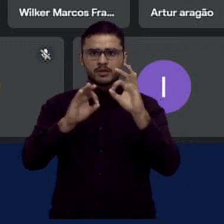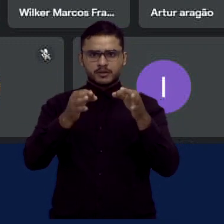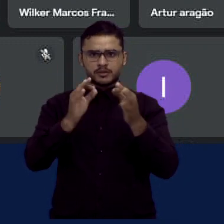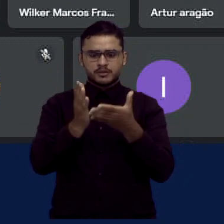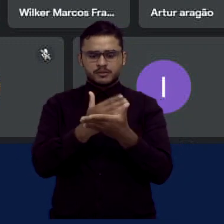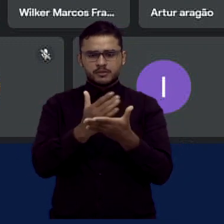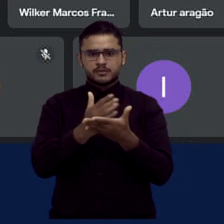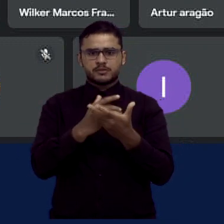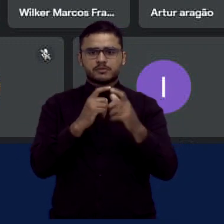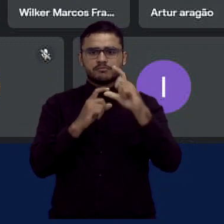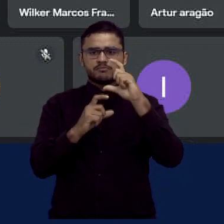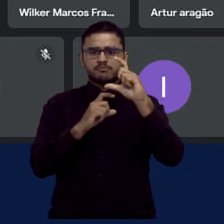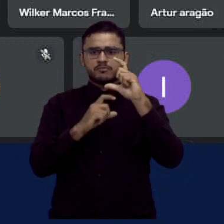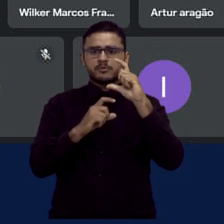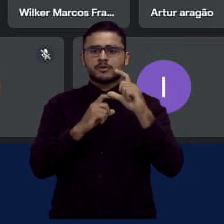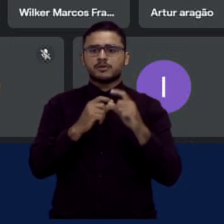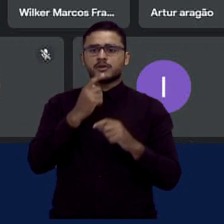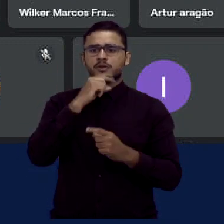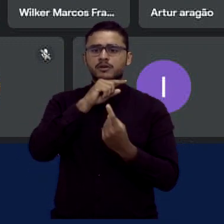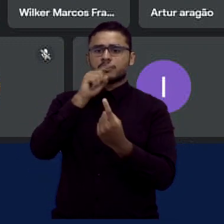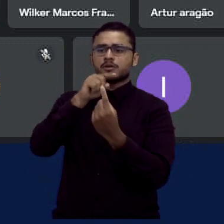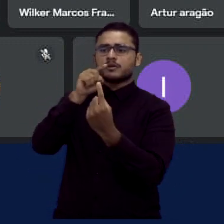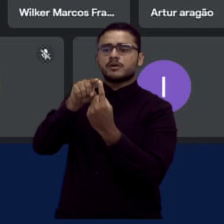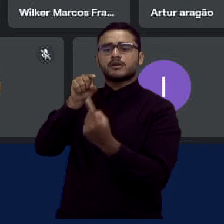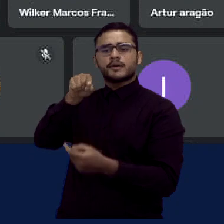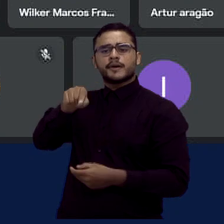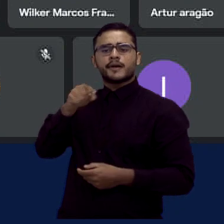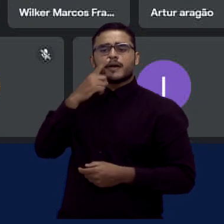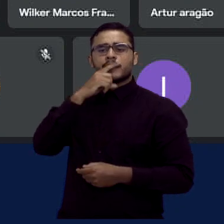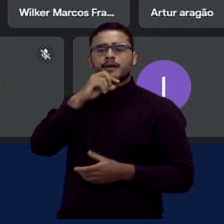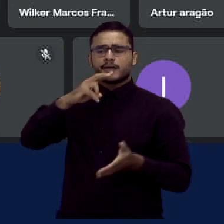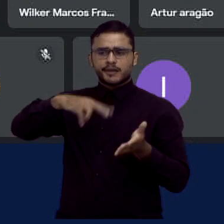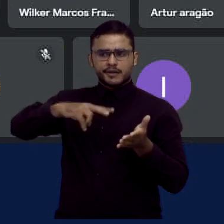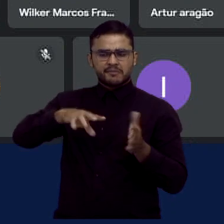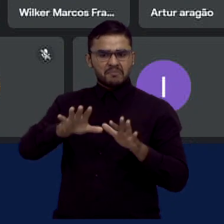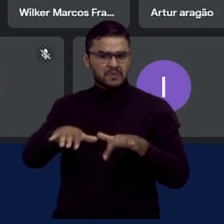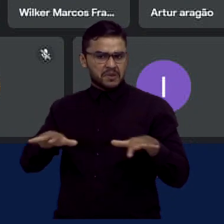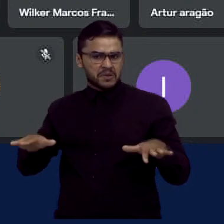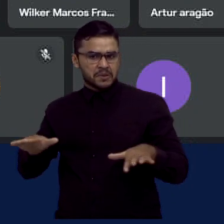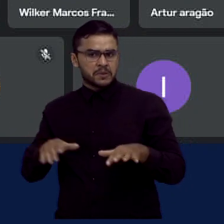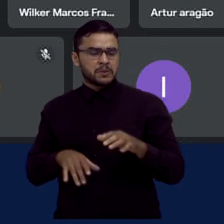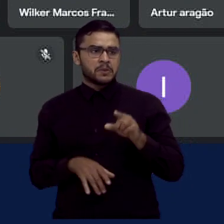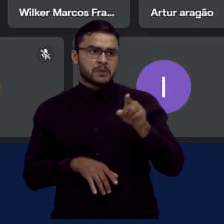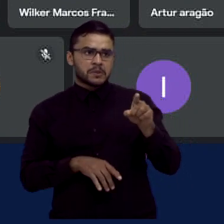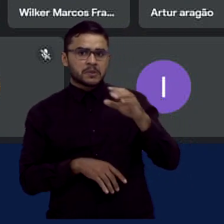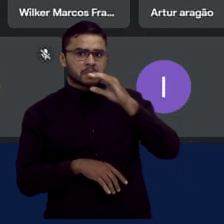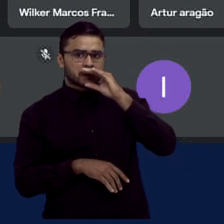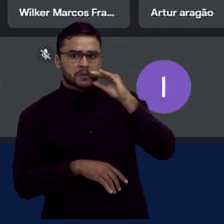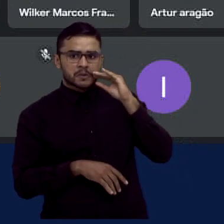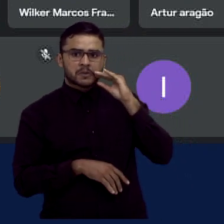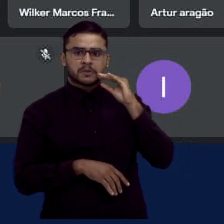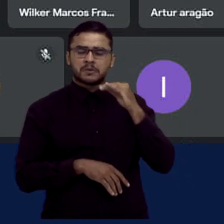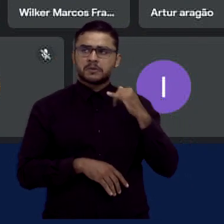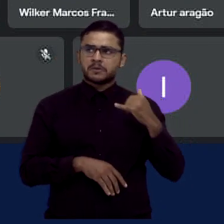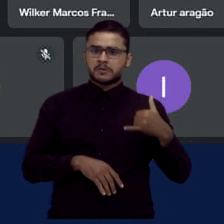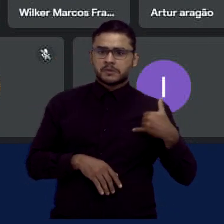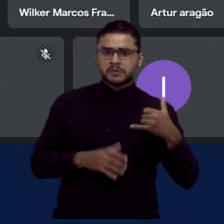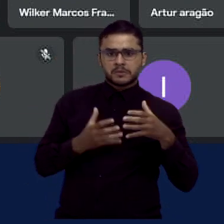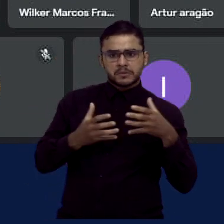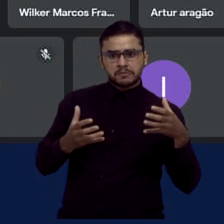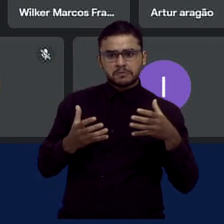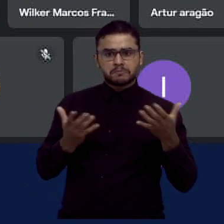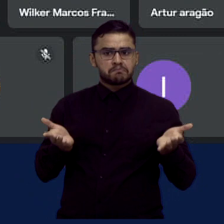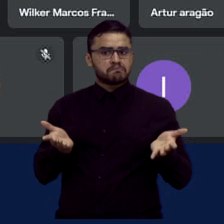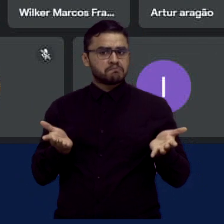para quem? Quem é o meu público? Certo? Para quem que eu estou destinando o meu público? São crianças?